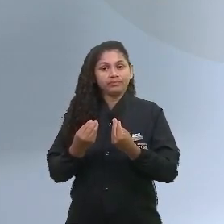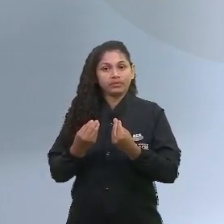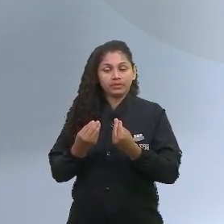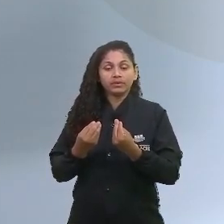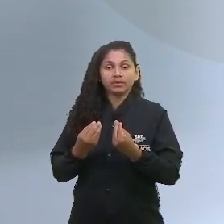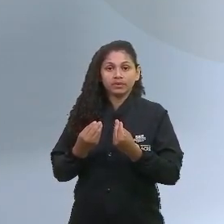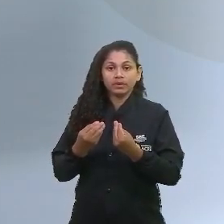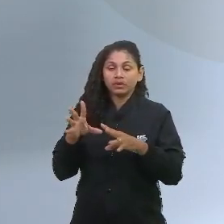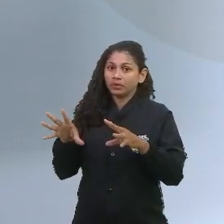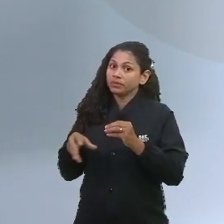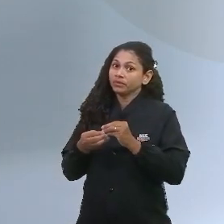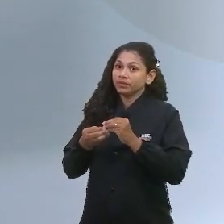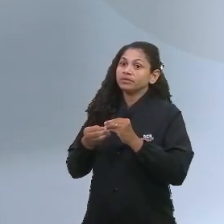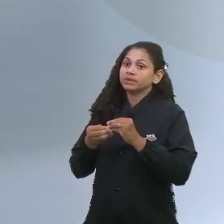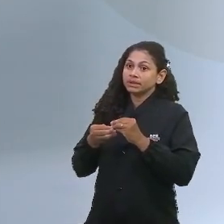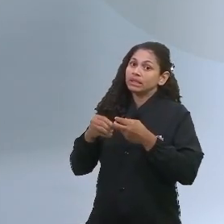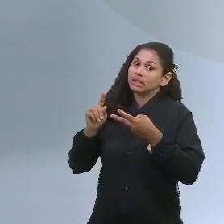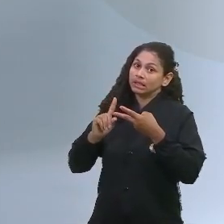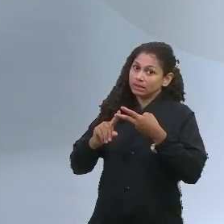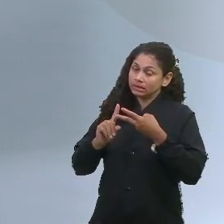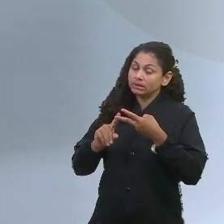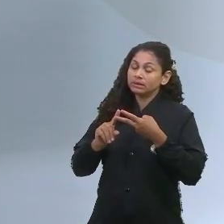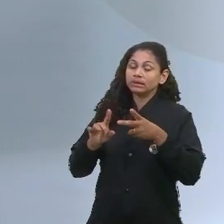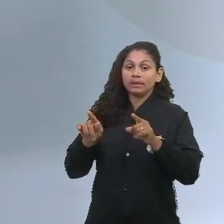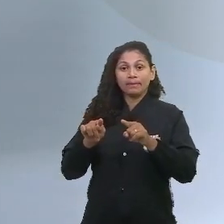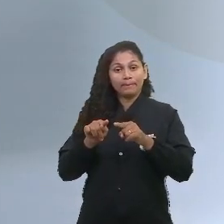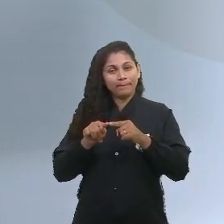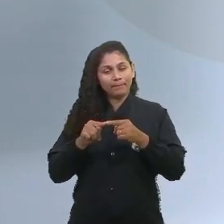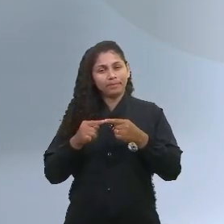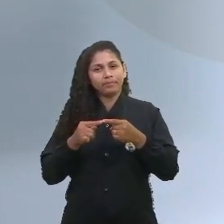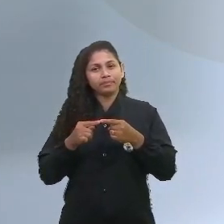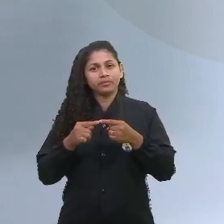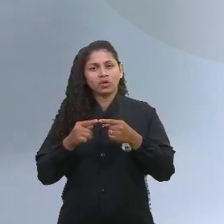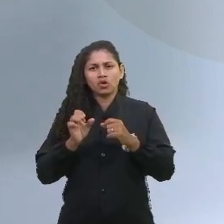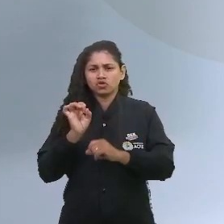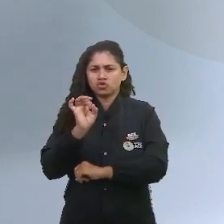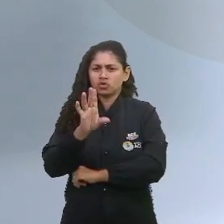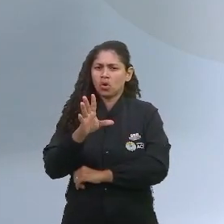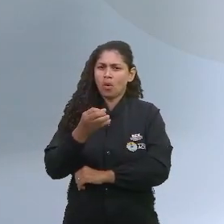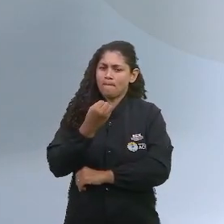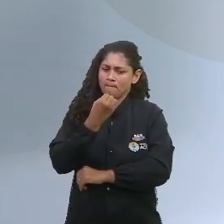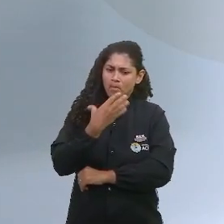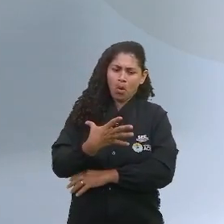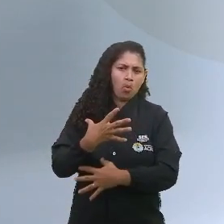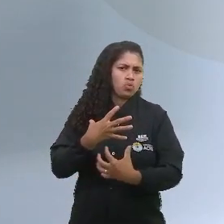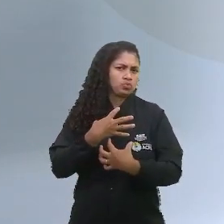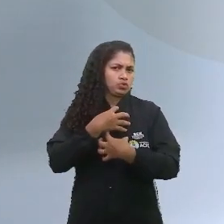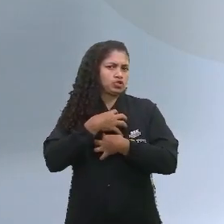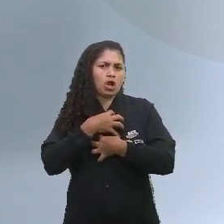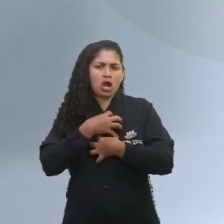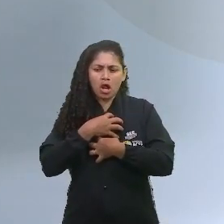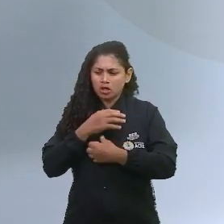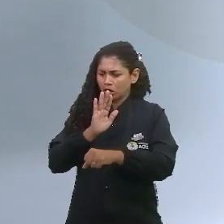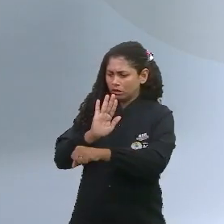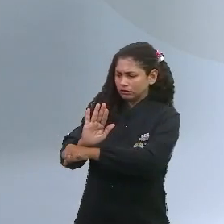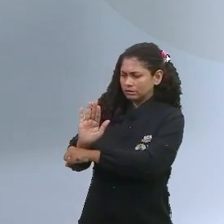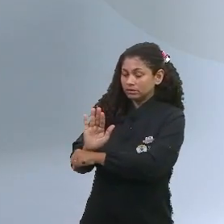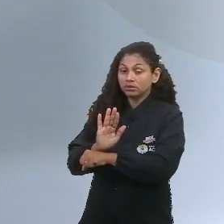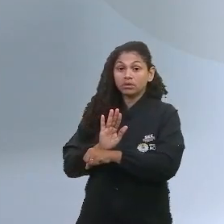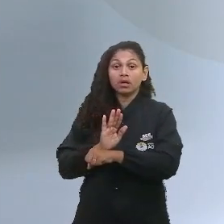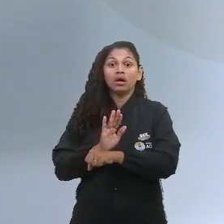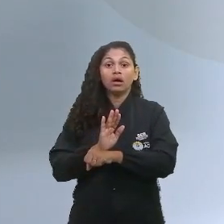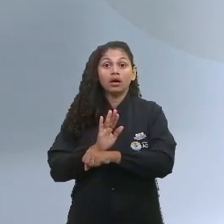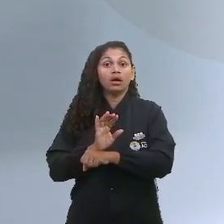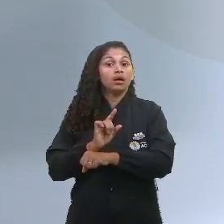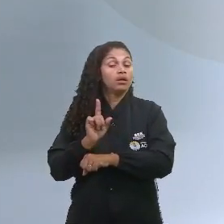não precisamos ter apenas boas intenções. A gente deve colocar em prática alguma coisa que